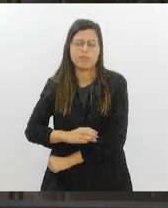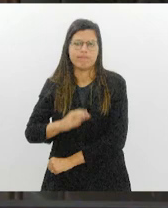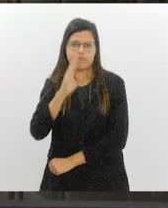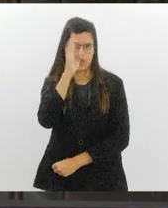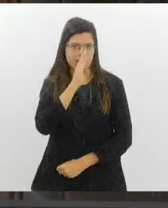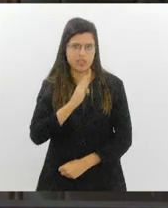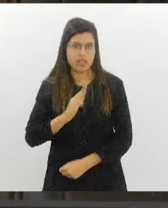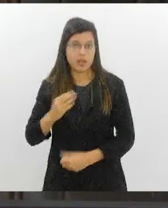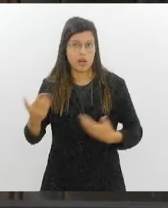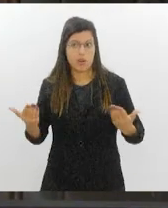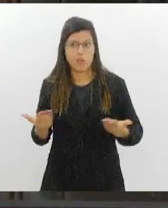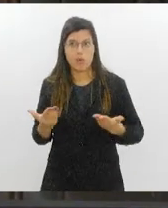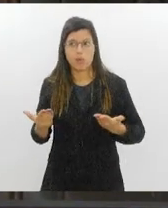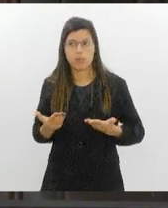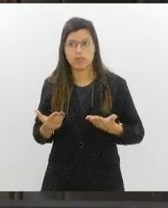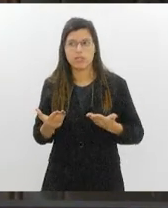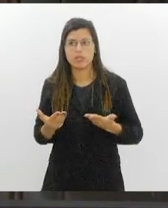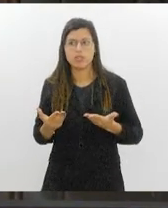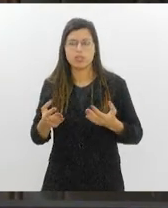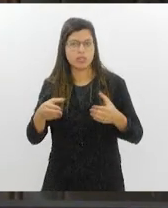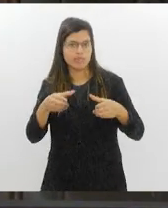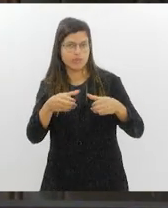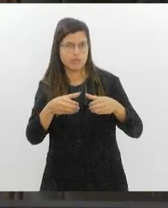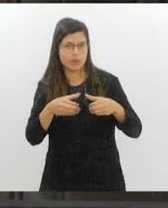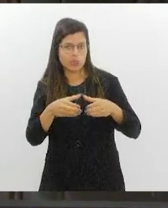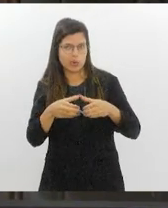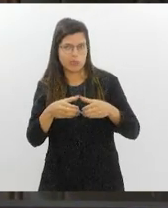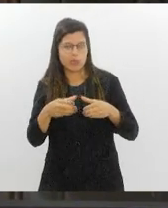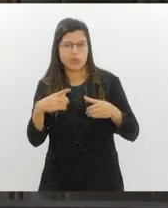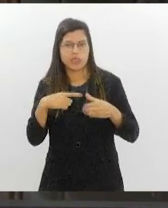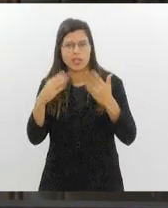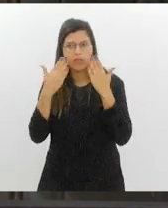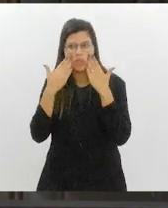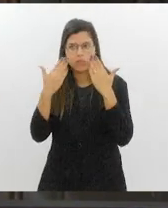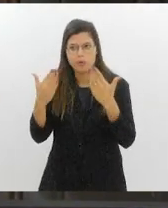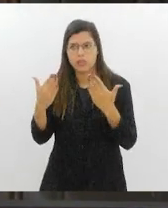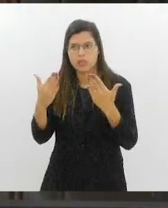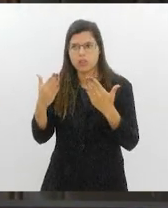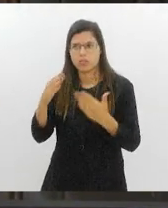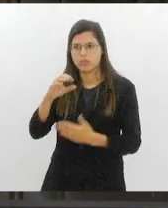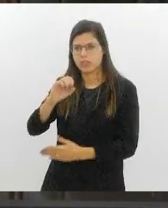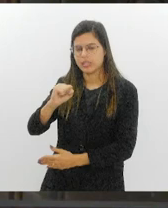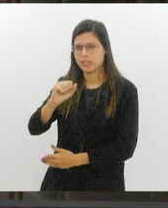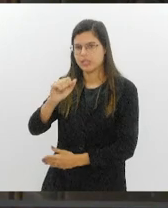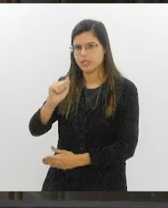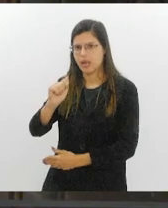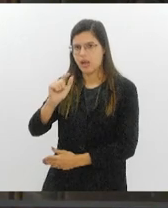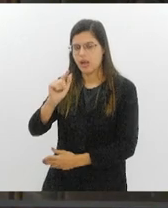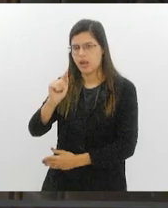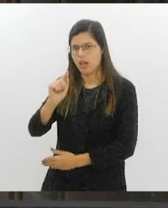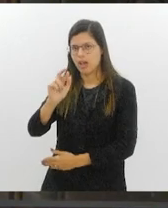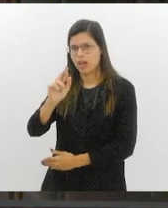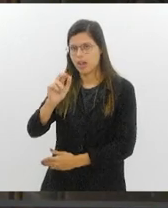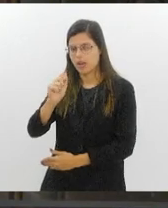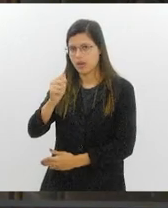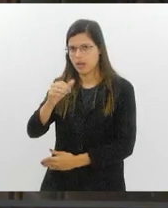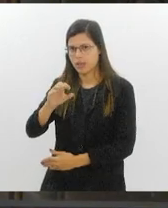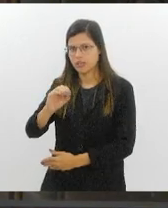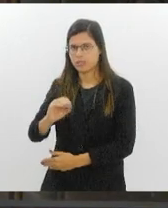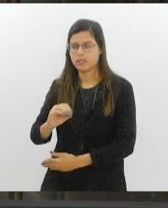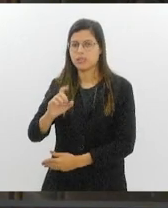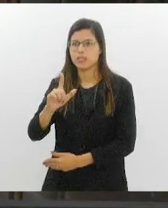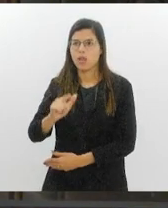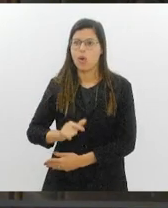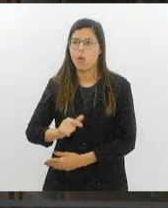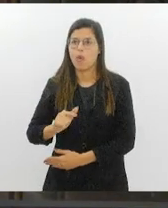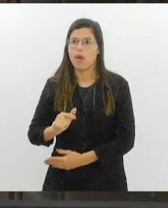Atualmente, a companhia está em cartaz com o espetáculo Sagração. É uma obra que revisita e reinventa a